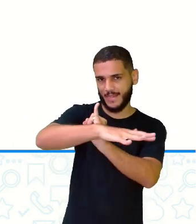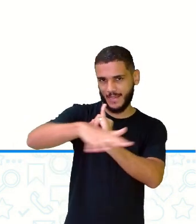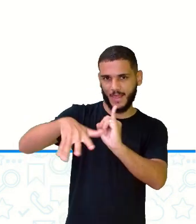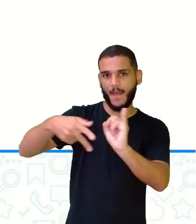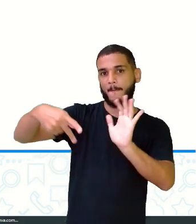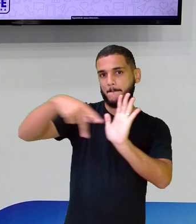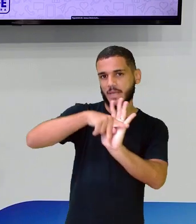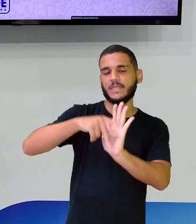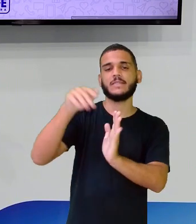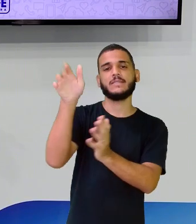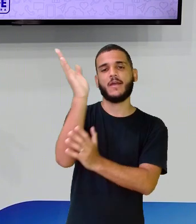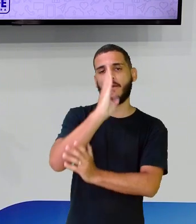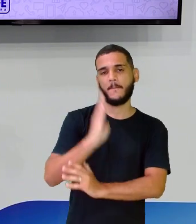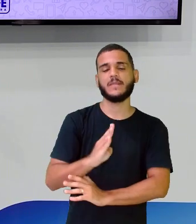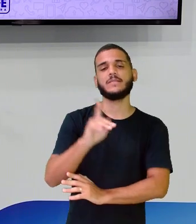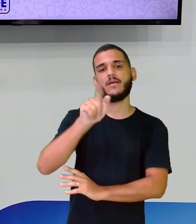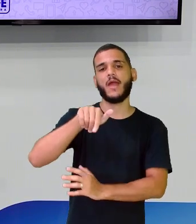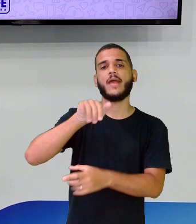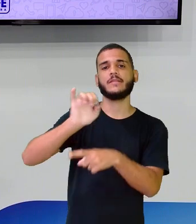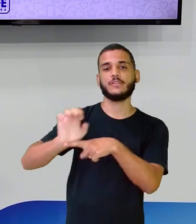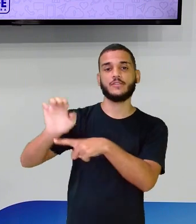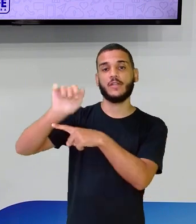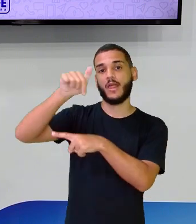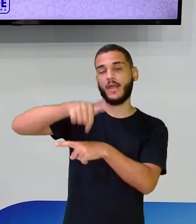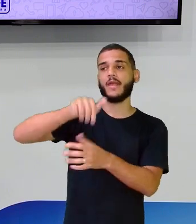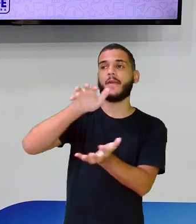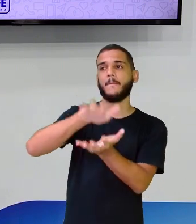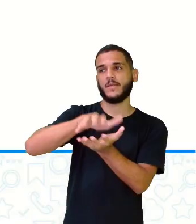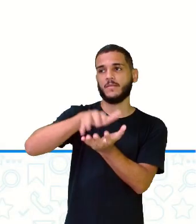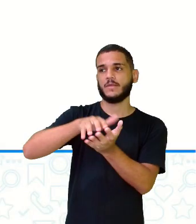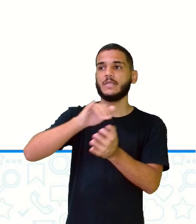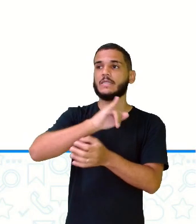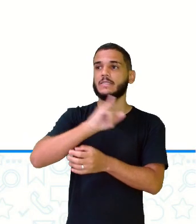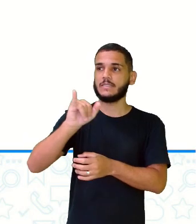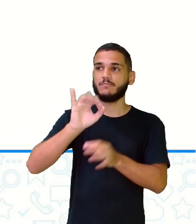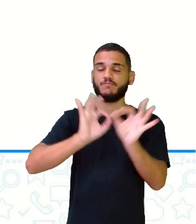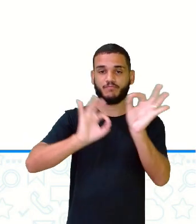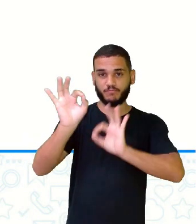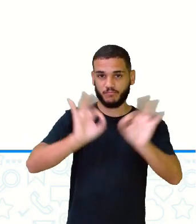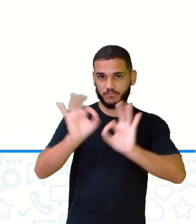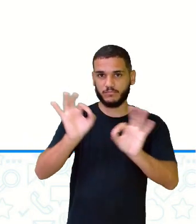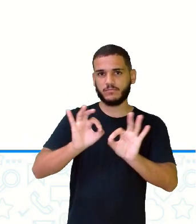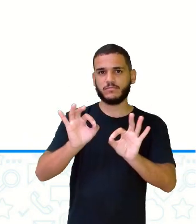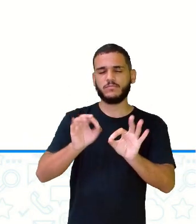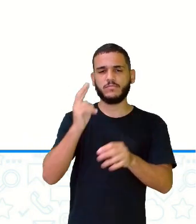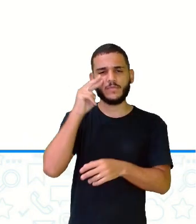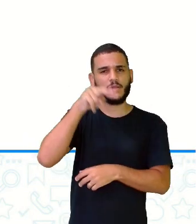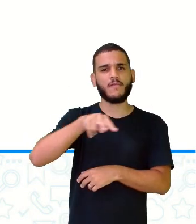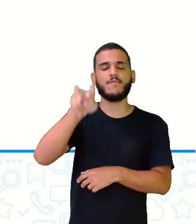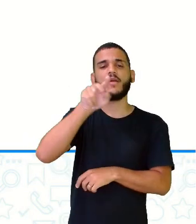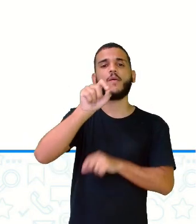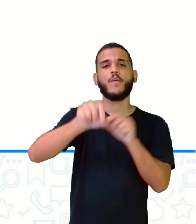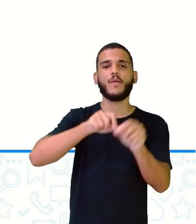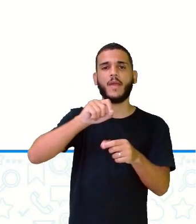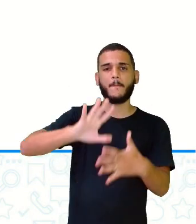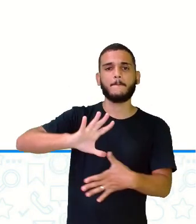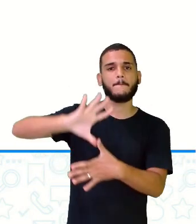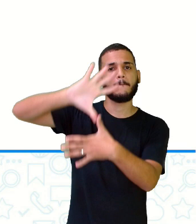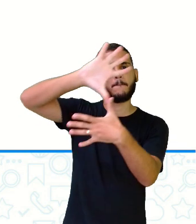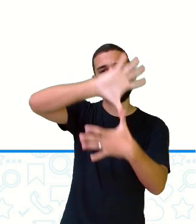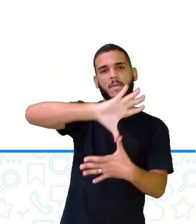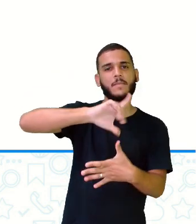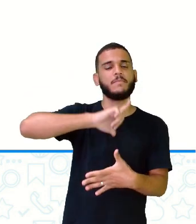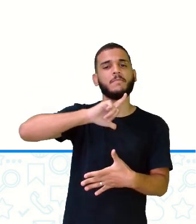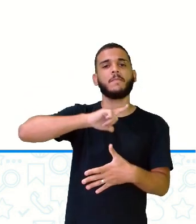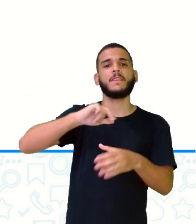de Pernambuco. E aqui, se eu ampliar, a gente vai conseguir ver aqui, ó, o mapa das ilhas que compõem